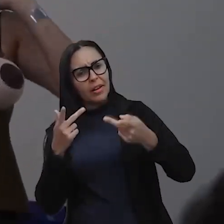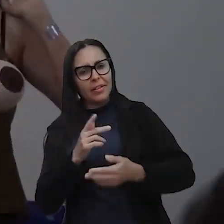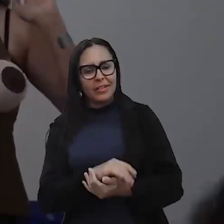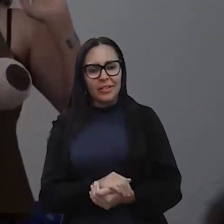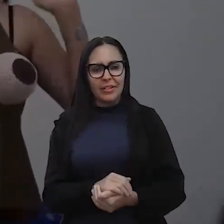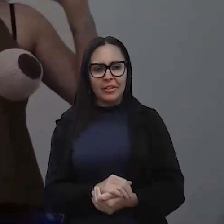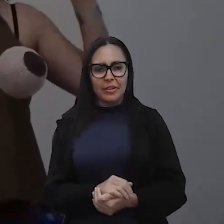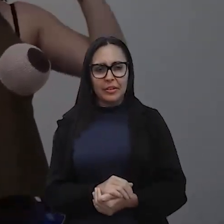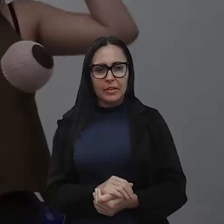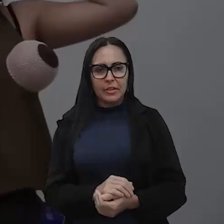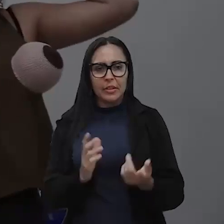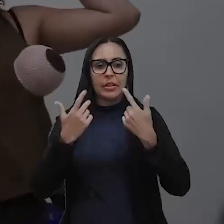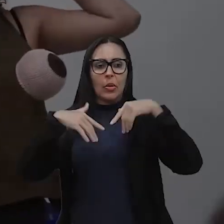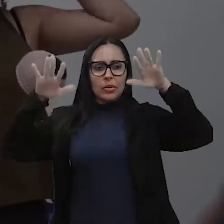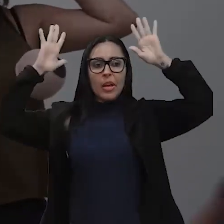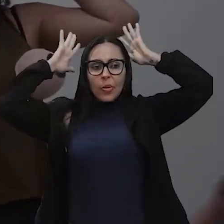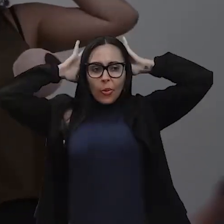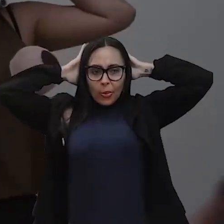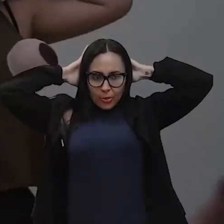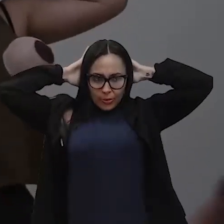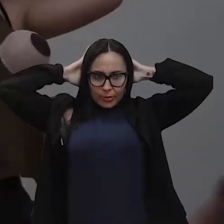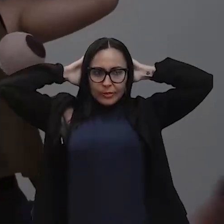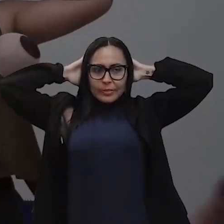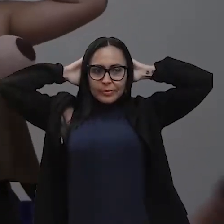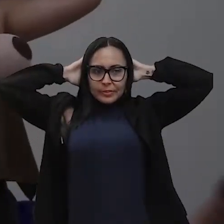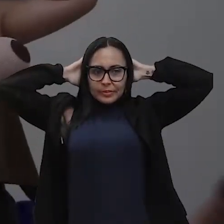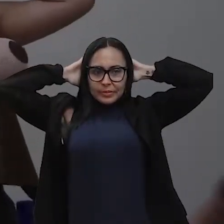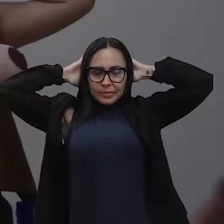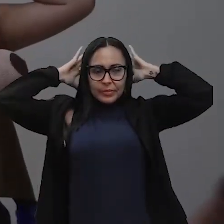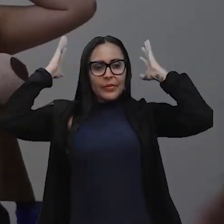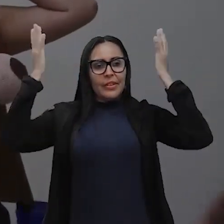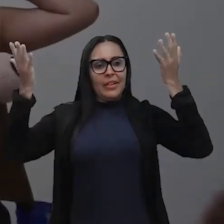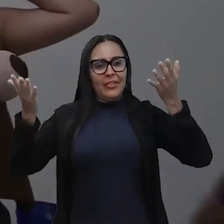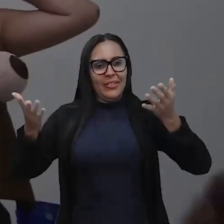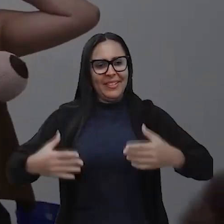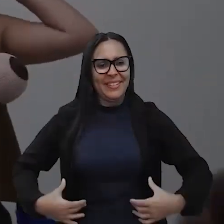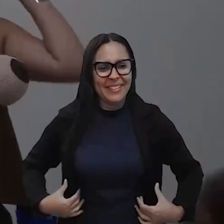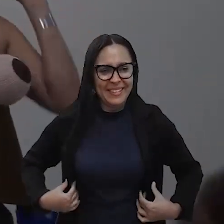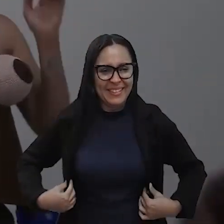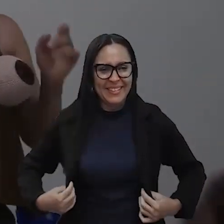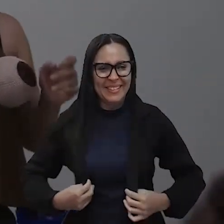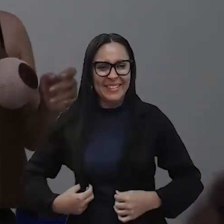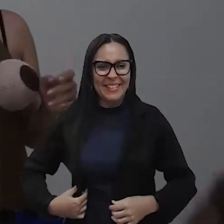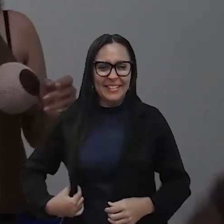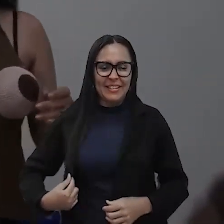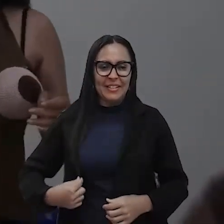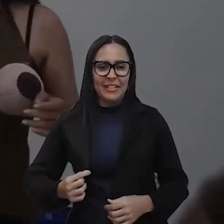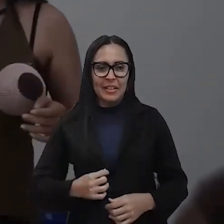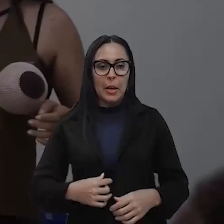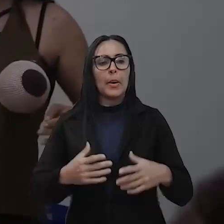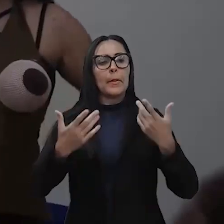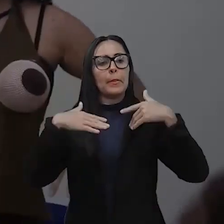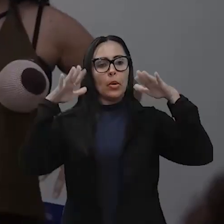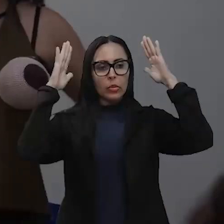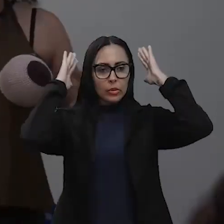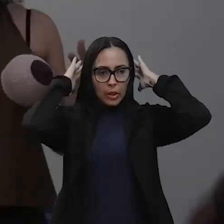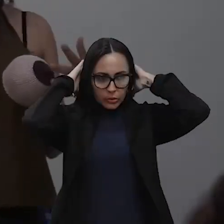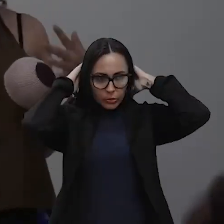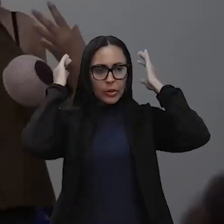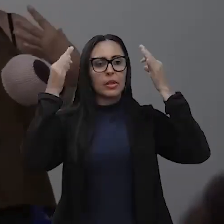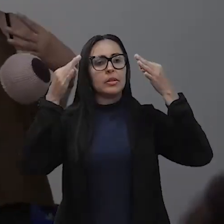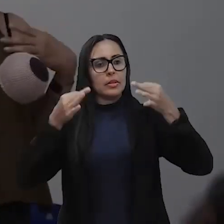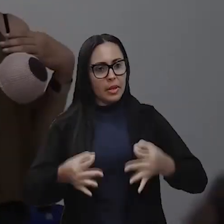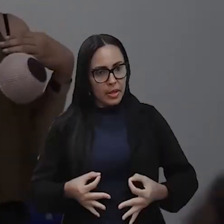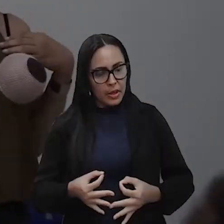Fila. Faz parte. Olha. Isso. Mão na nuca. Exatamente. Depois faz